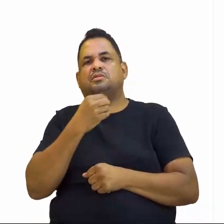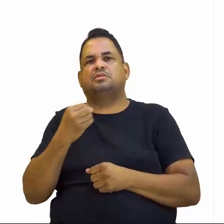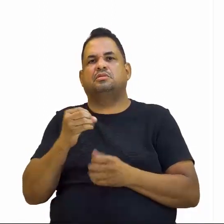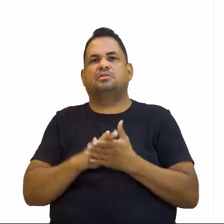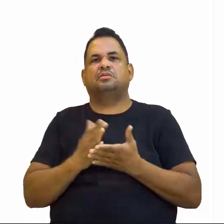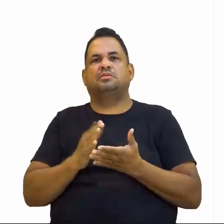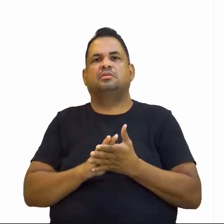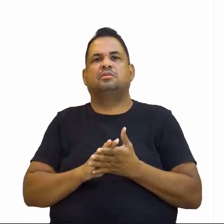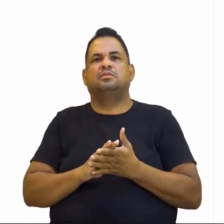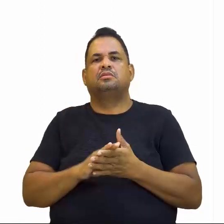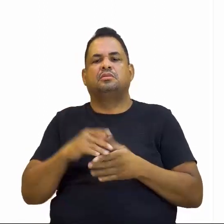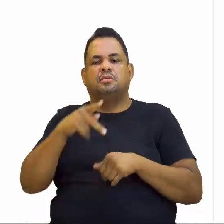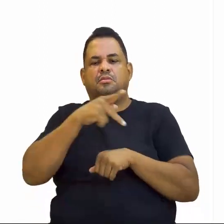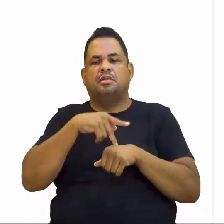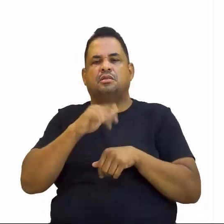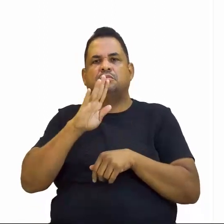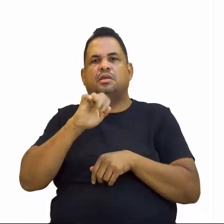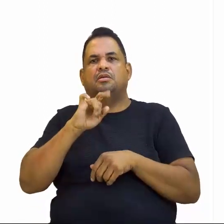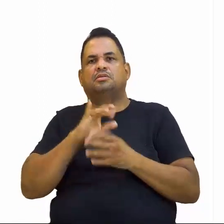1960,